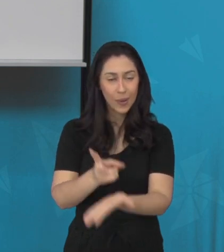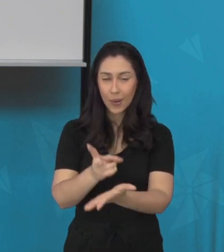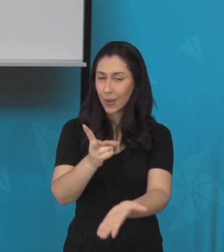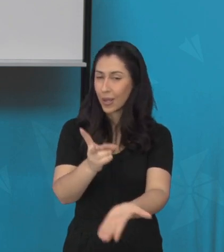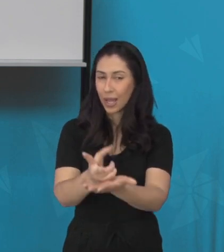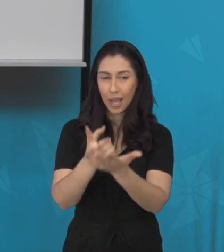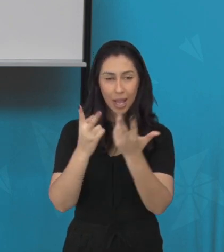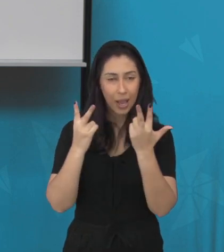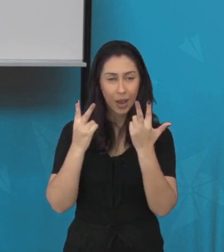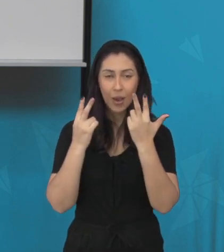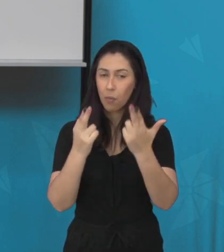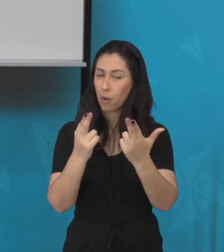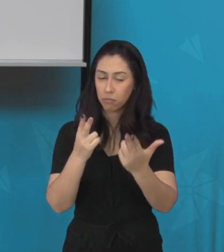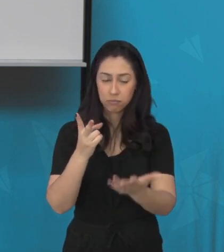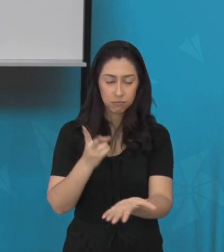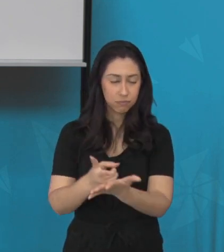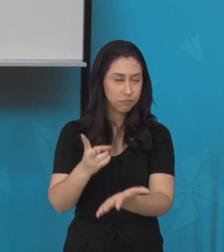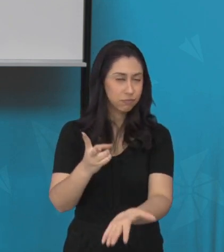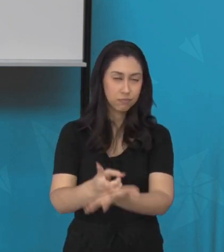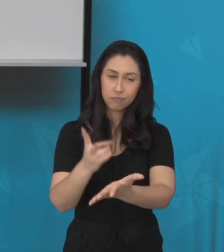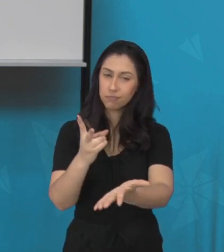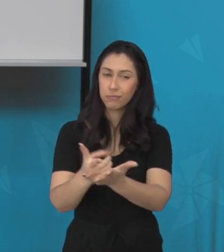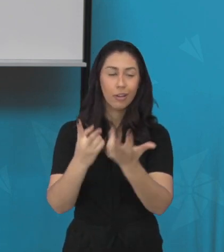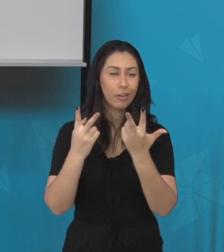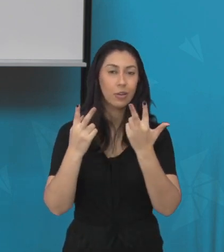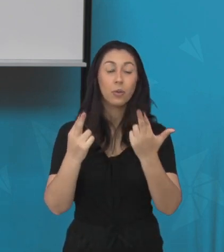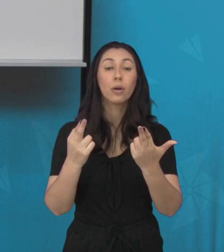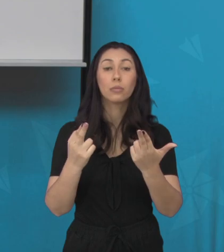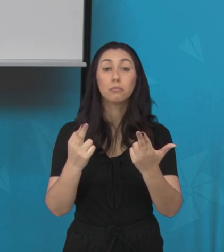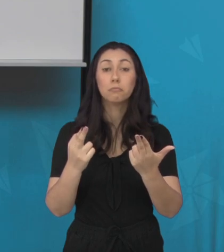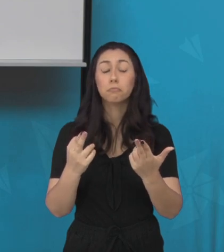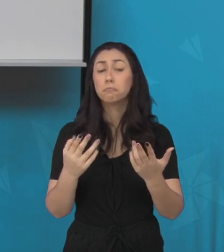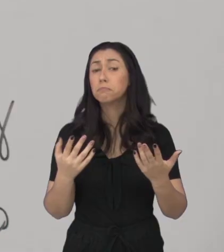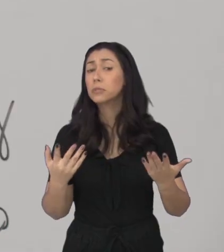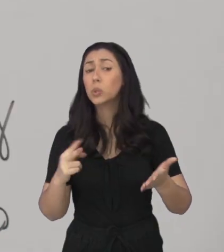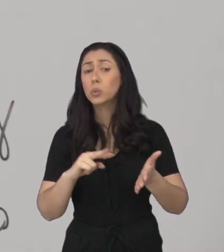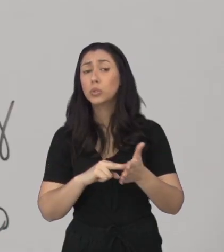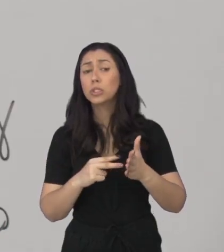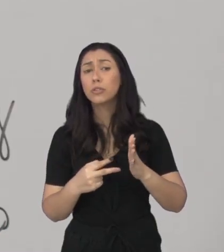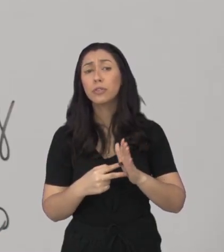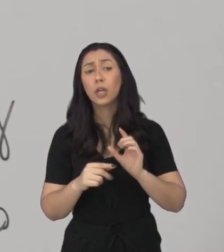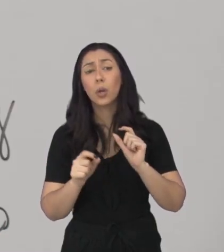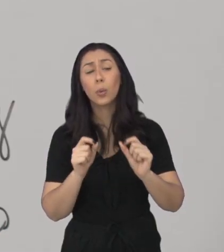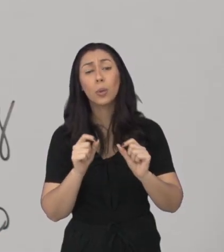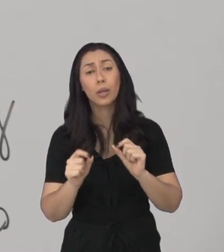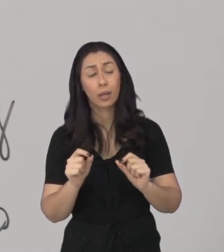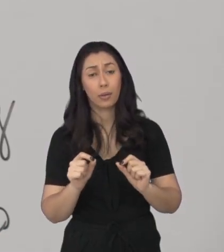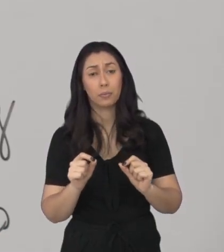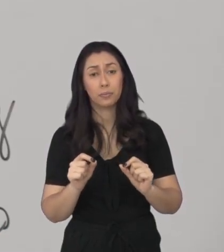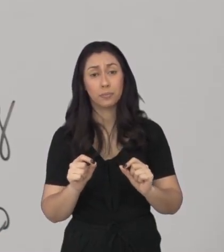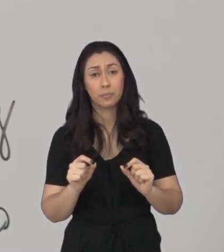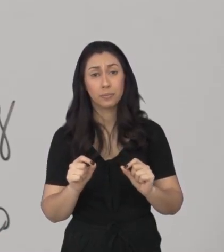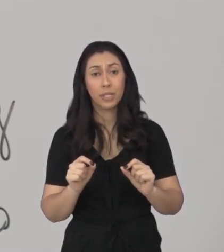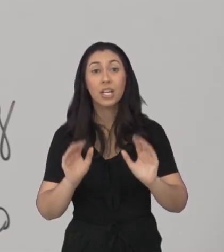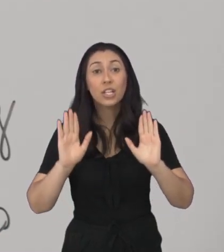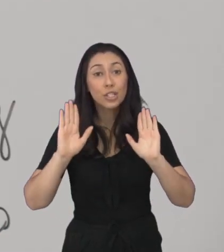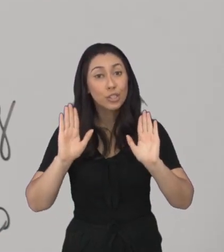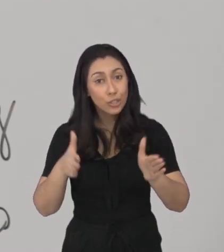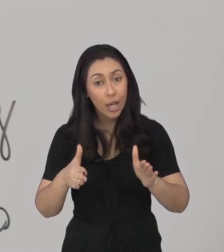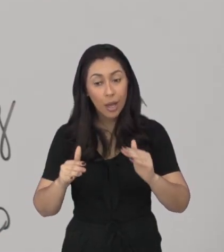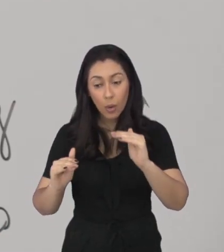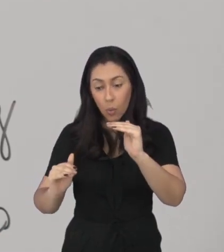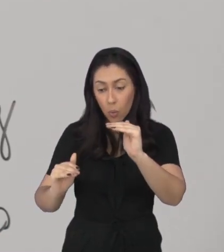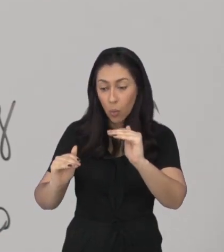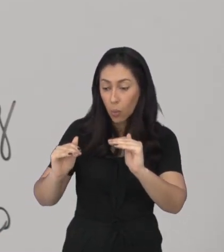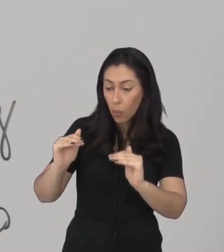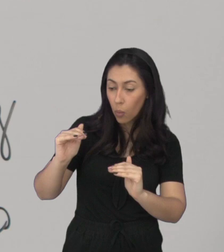A velocidade de movimento do guarda-roupas é constante. O que isso quer dizer? Que eu estou num regime de